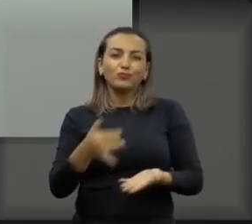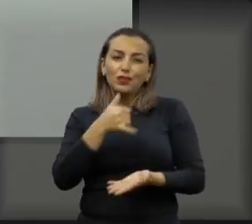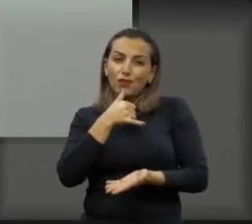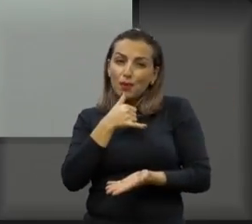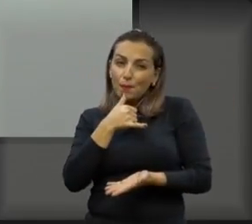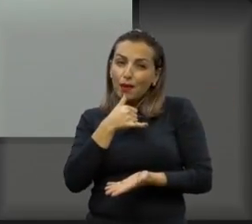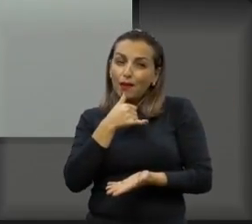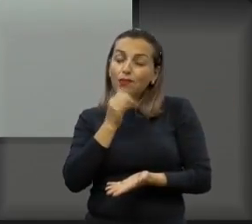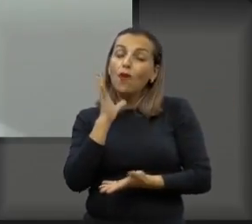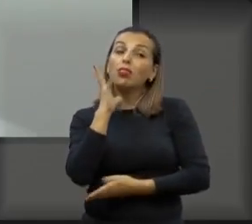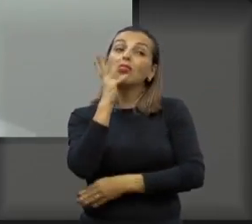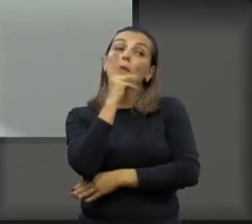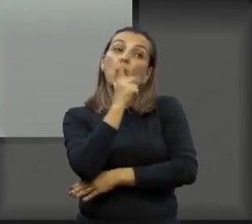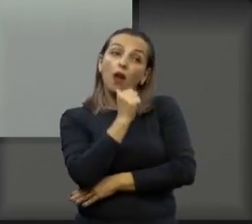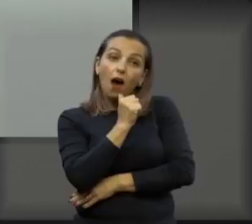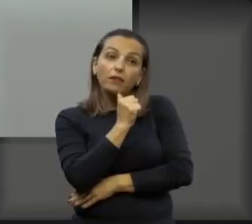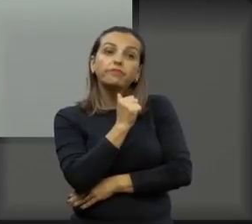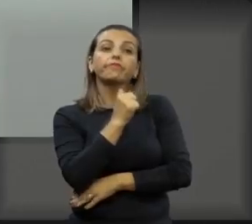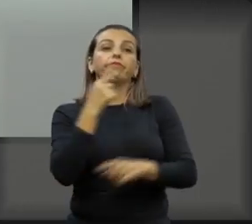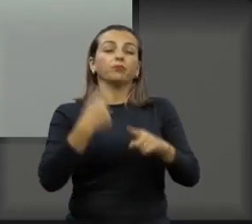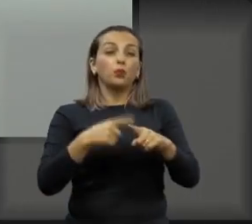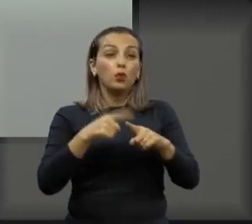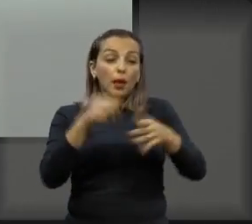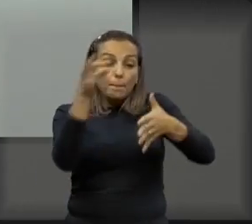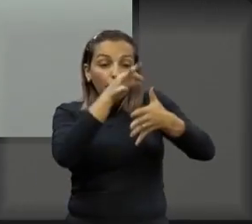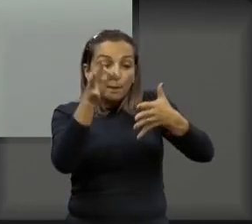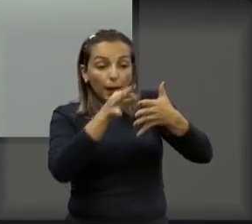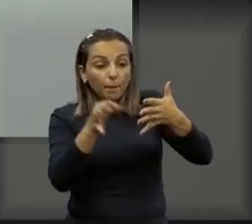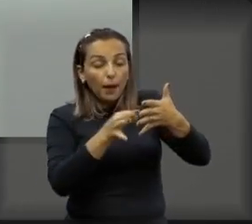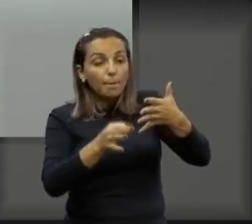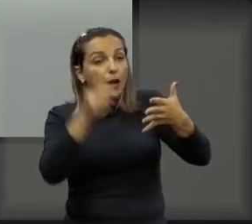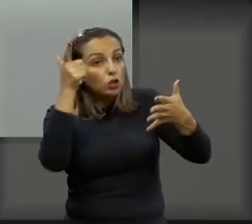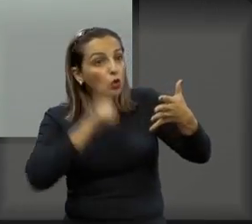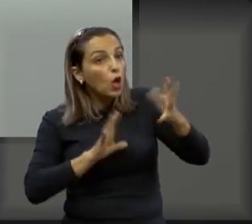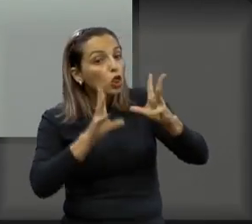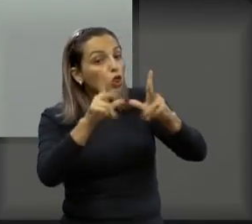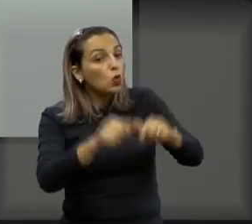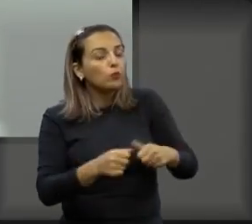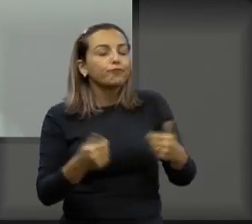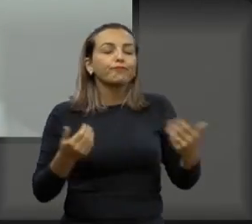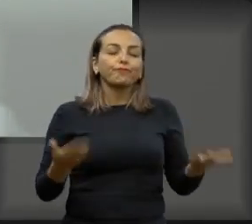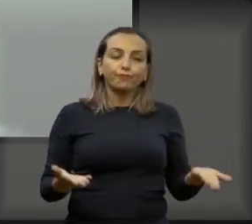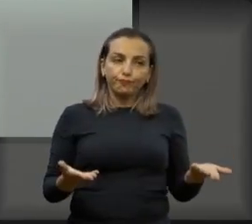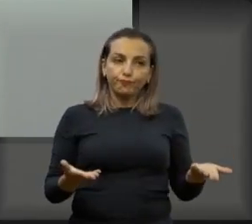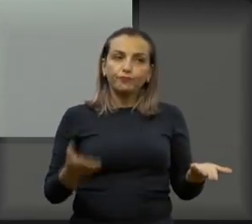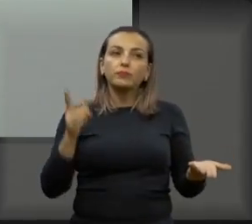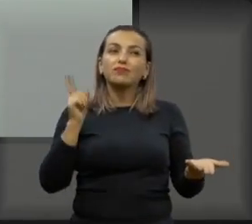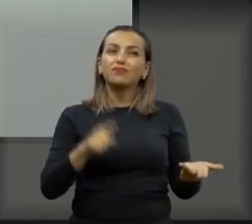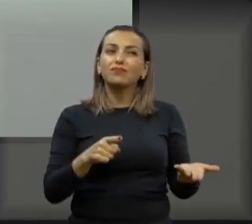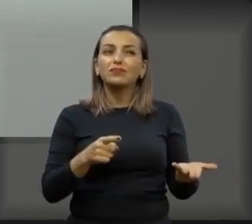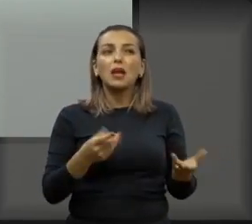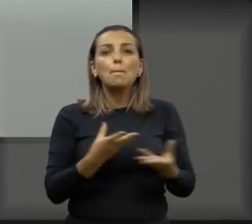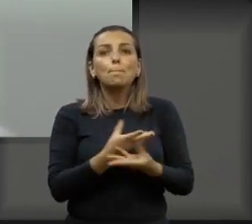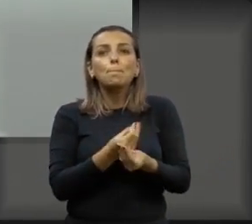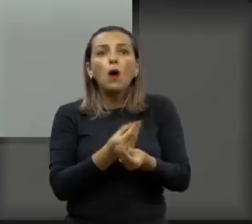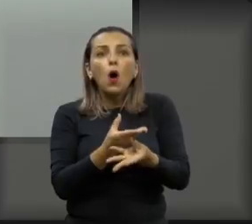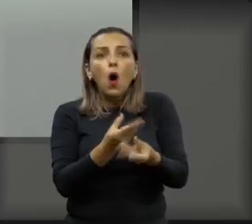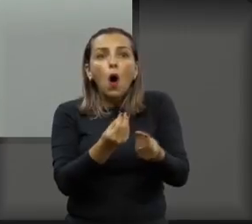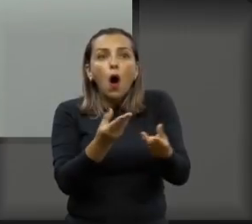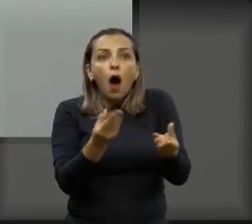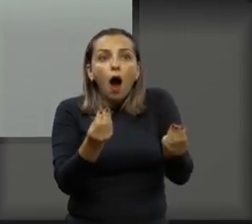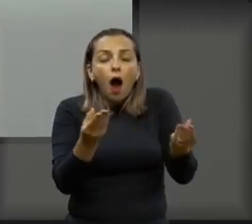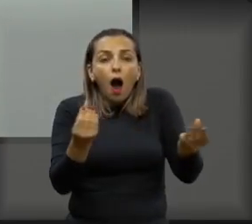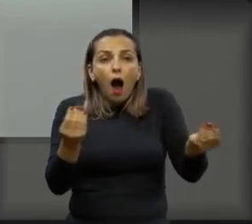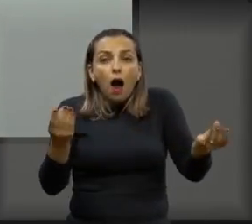vai ficar um pouquinho mais tarde, porque não dá para fazer tudo. Não estou aqui para defender a prefeitura, viu? Eu estou dizendo que é muita demanda.